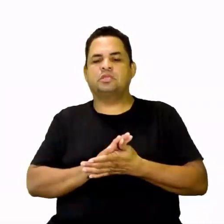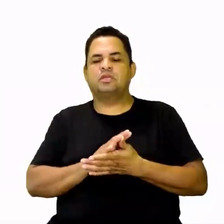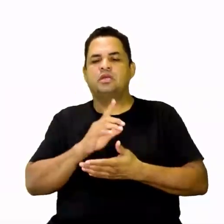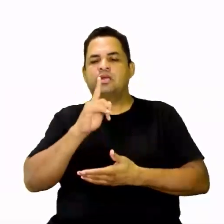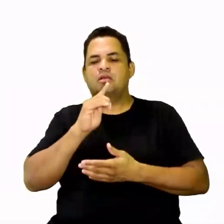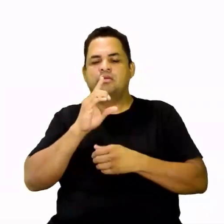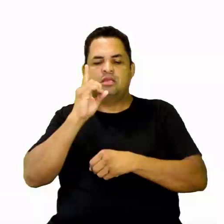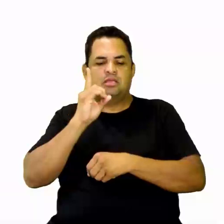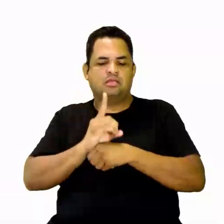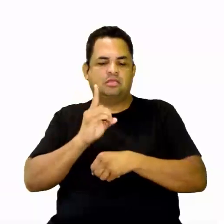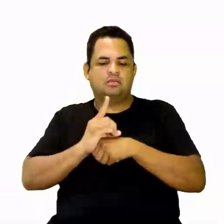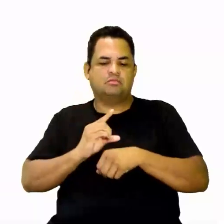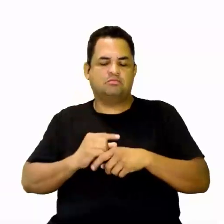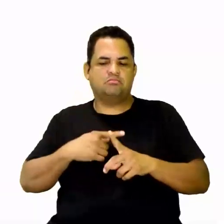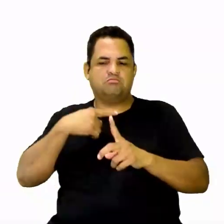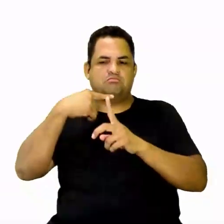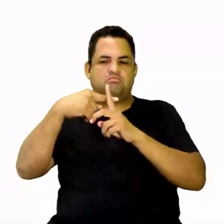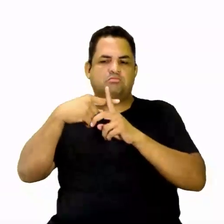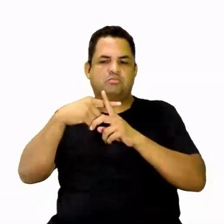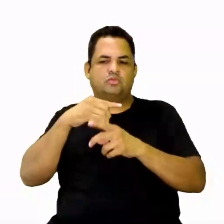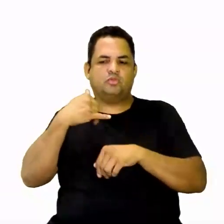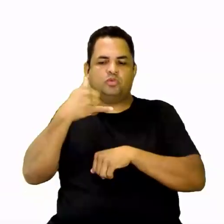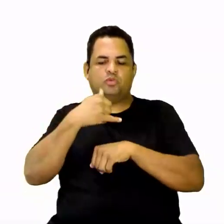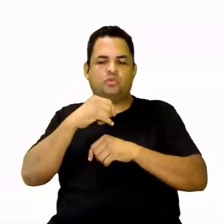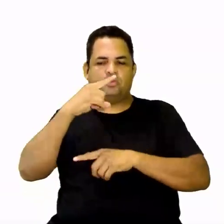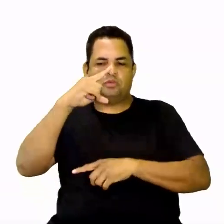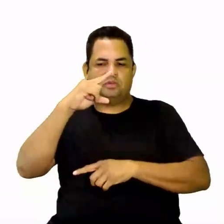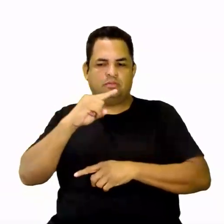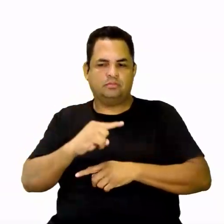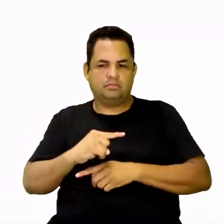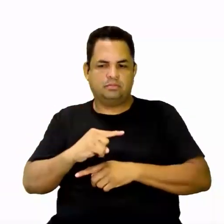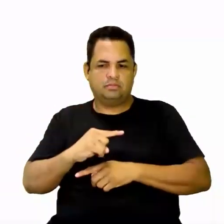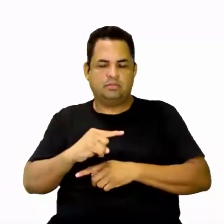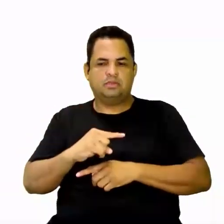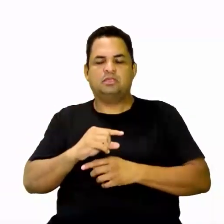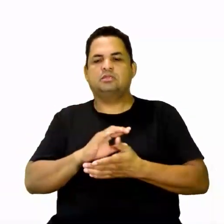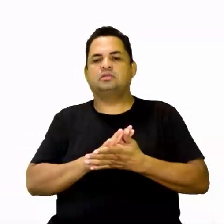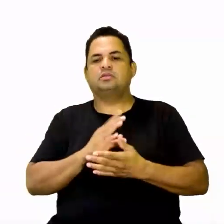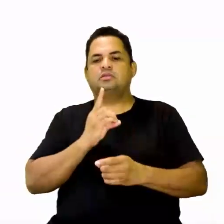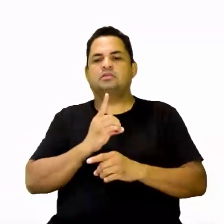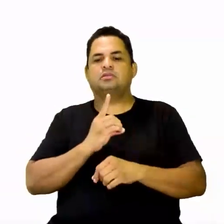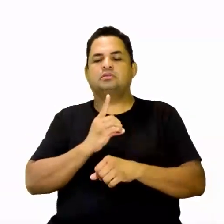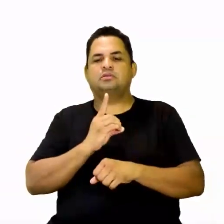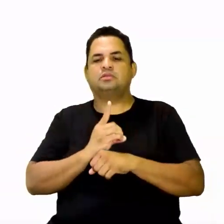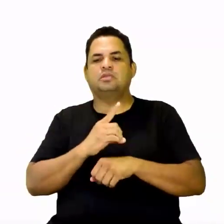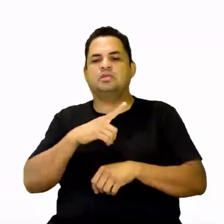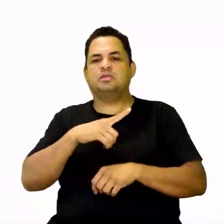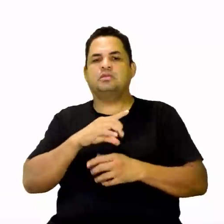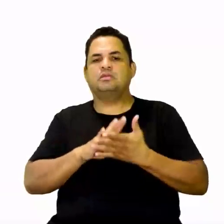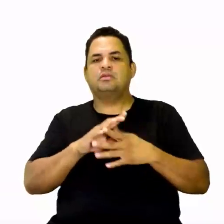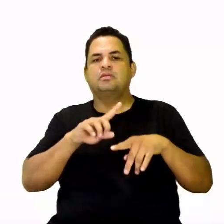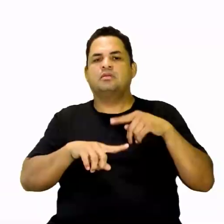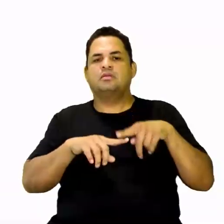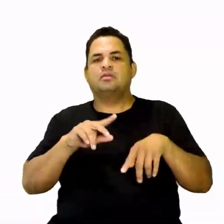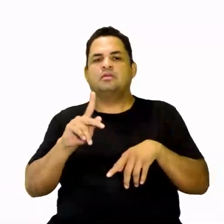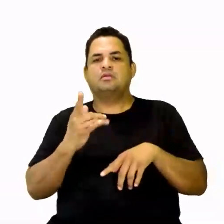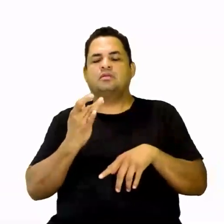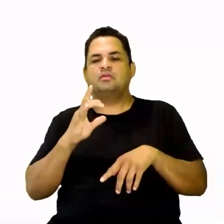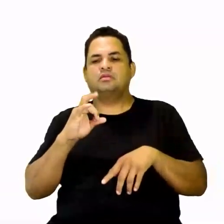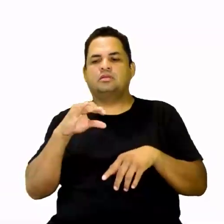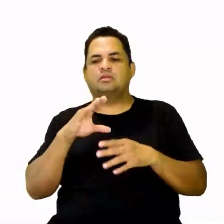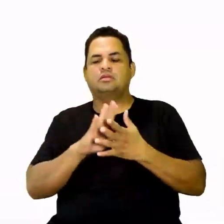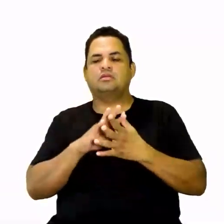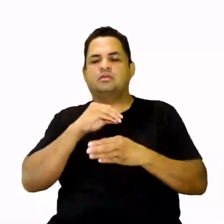o óleo é menos denso. E aí nós temos material heterogêneo, ou seja, ainda uma